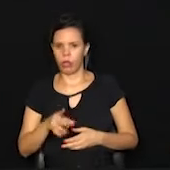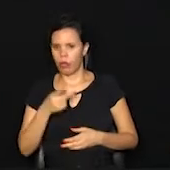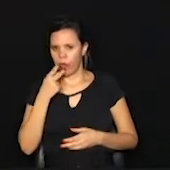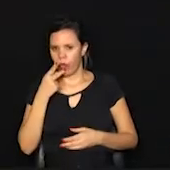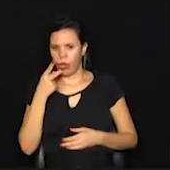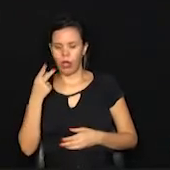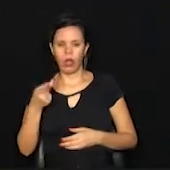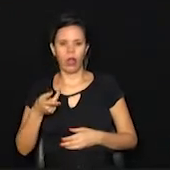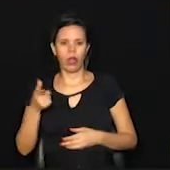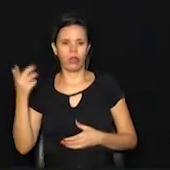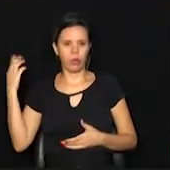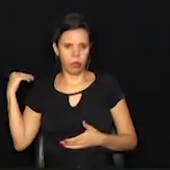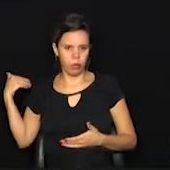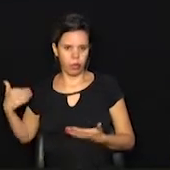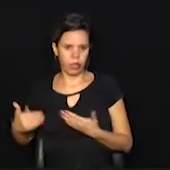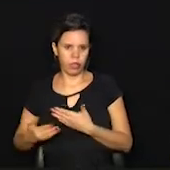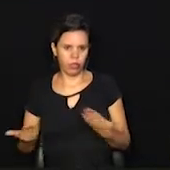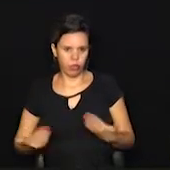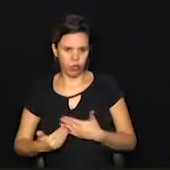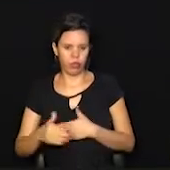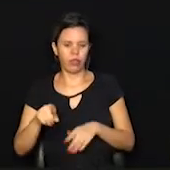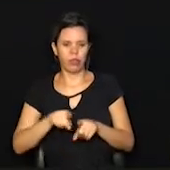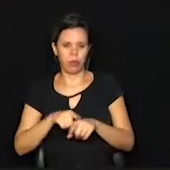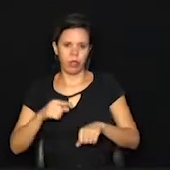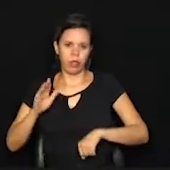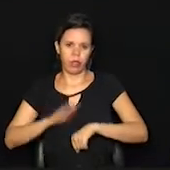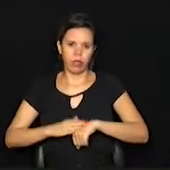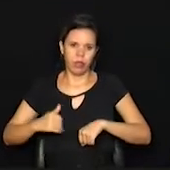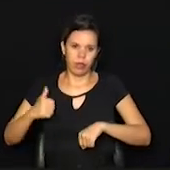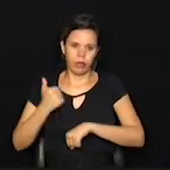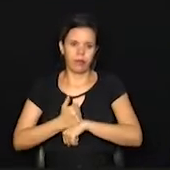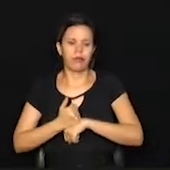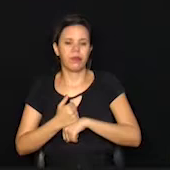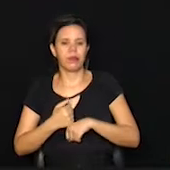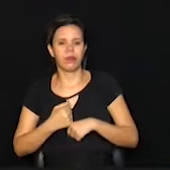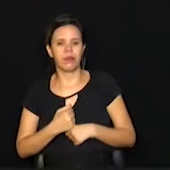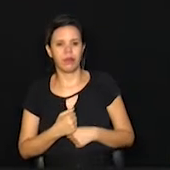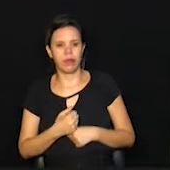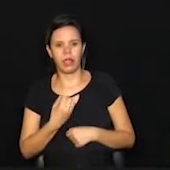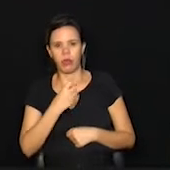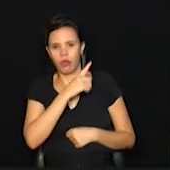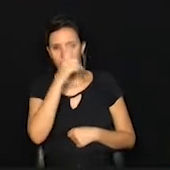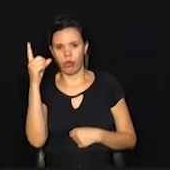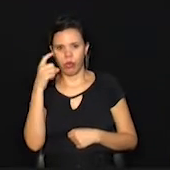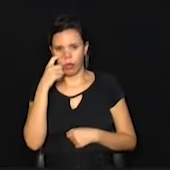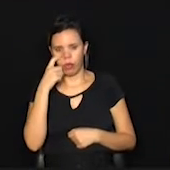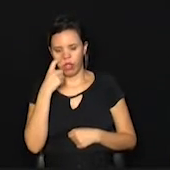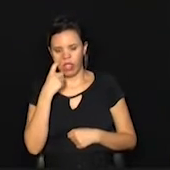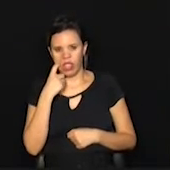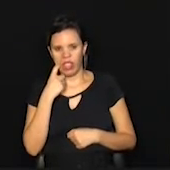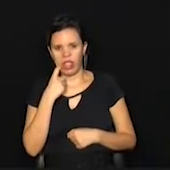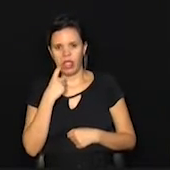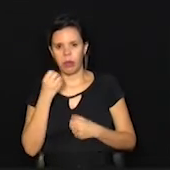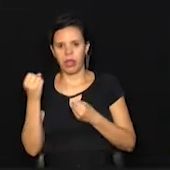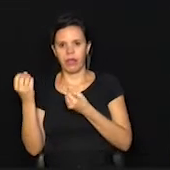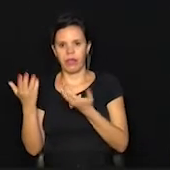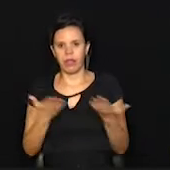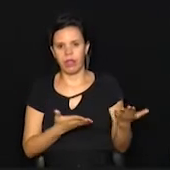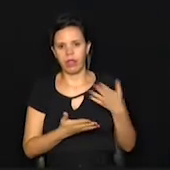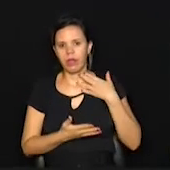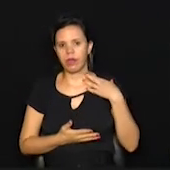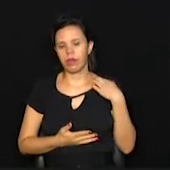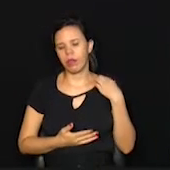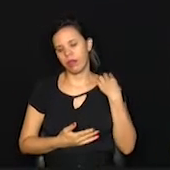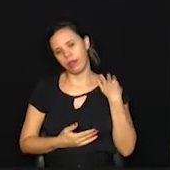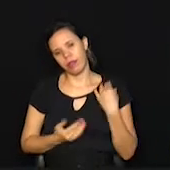sobre o golpe de ontem mas também sobre os golpes de hoje é isso então bom dia comprei no volta Pomar seja bem-vindo